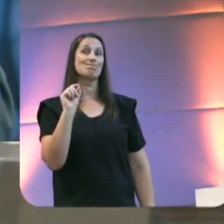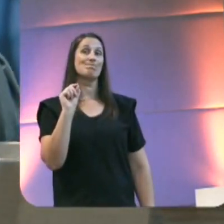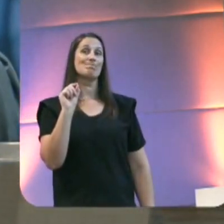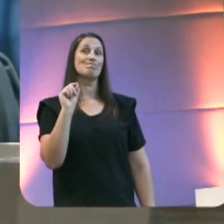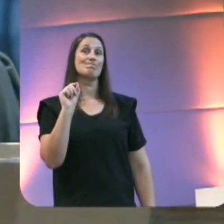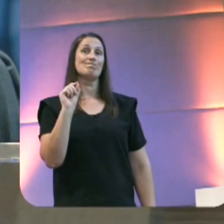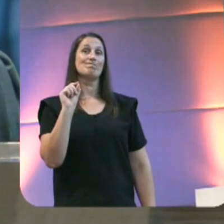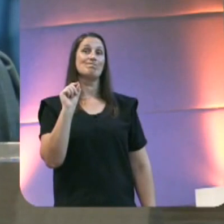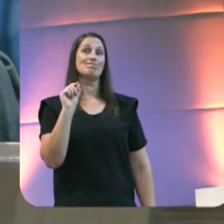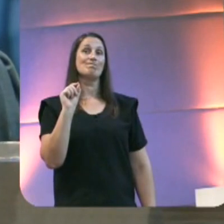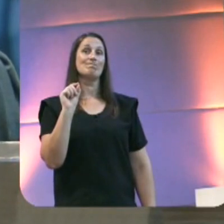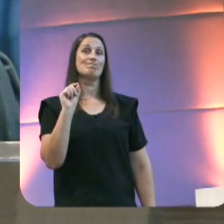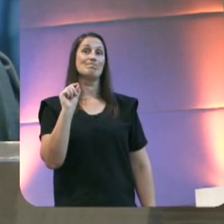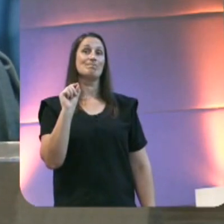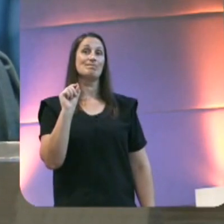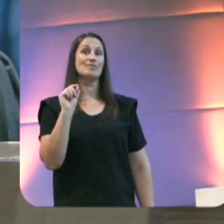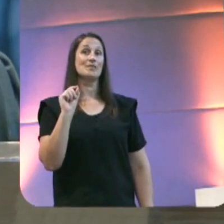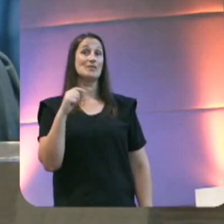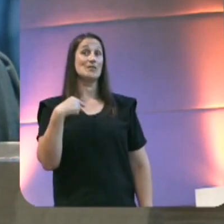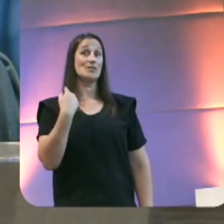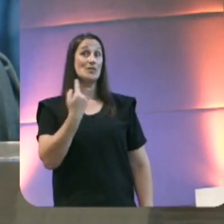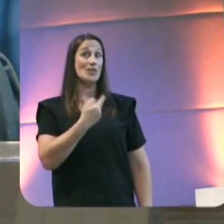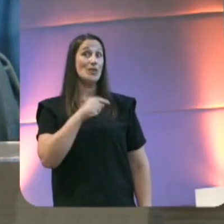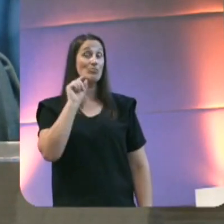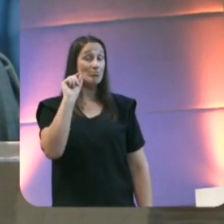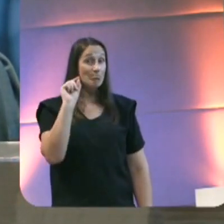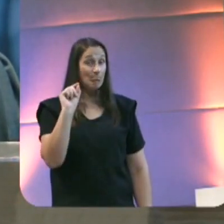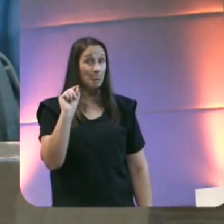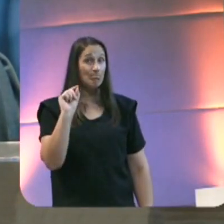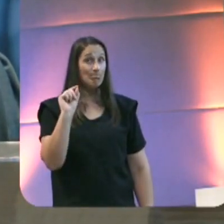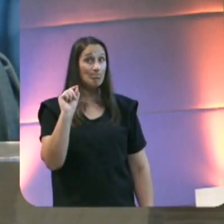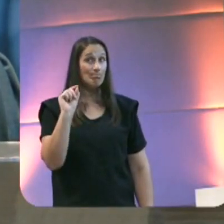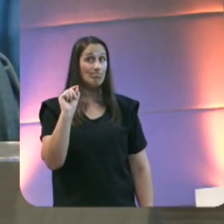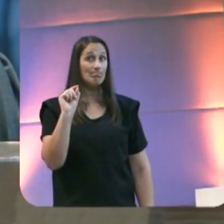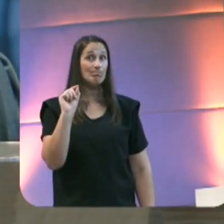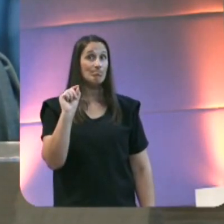Que a gente não quer abrir mão.